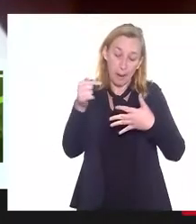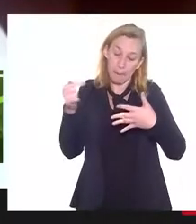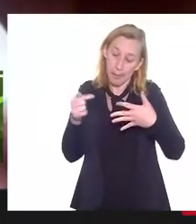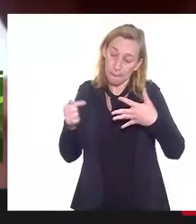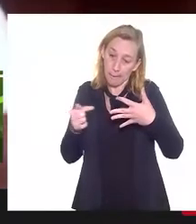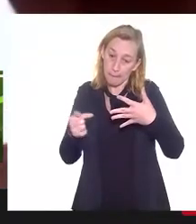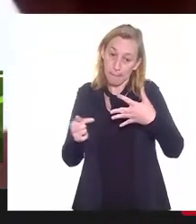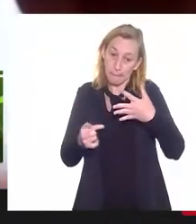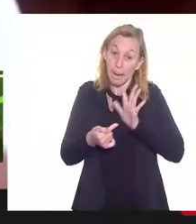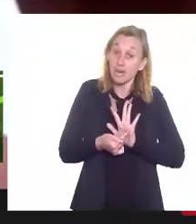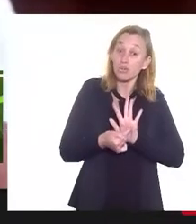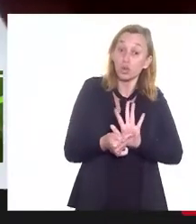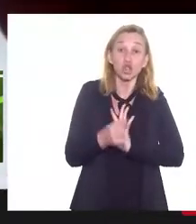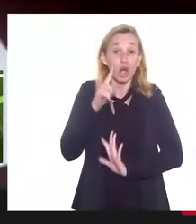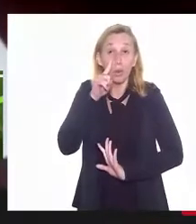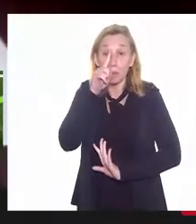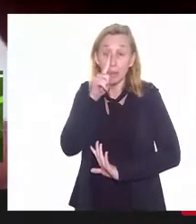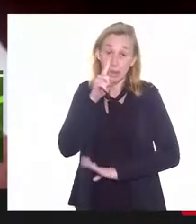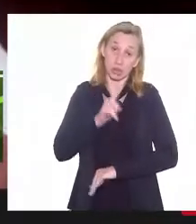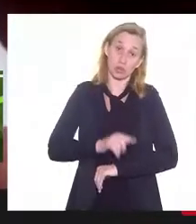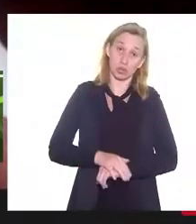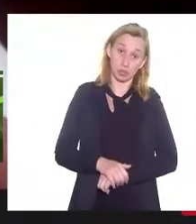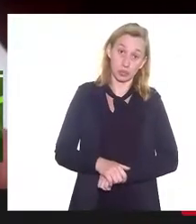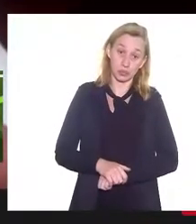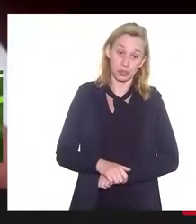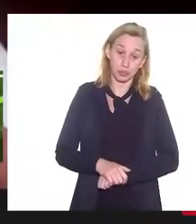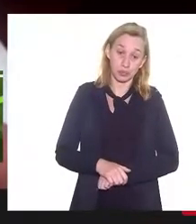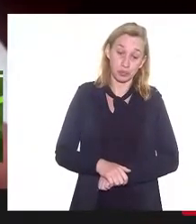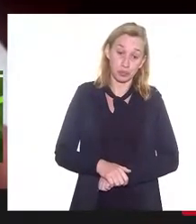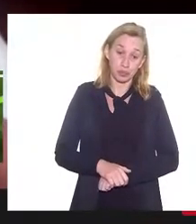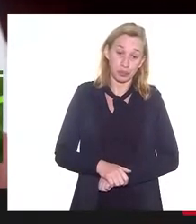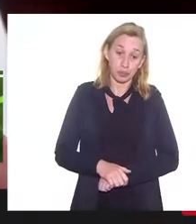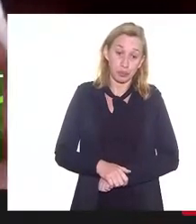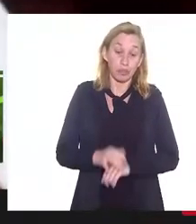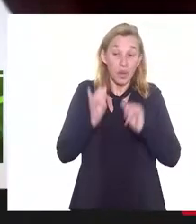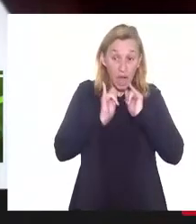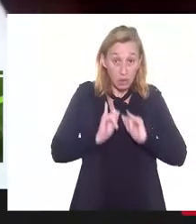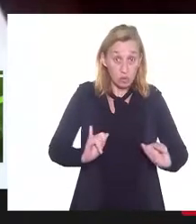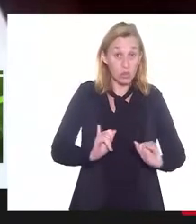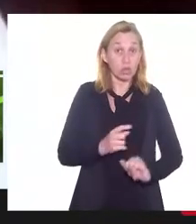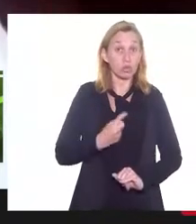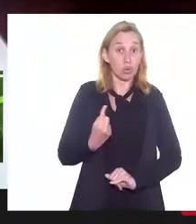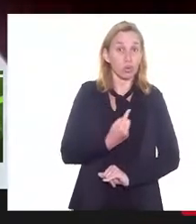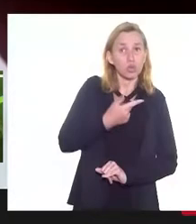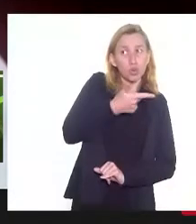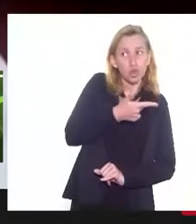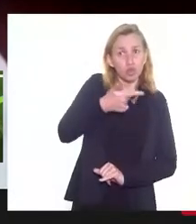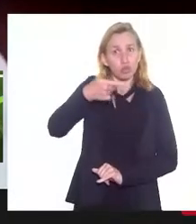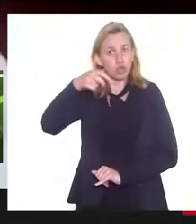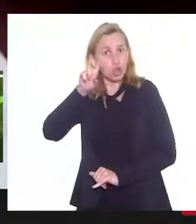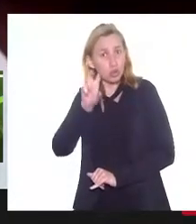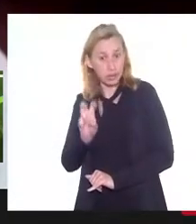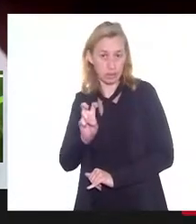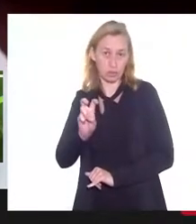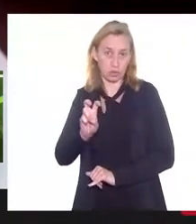mostrar o perigo que nós anunciamos em 2005.